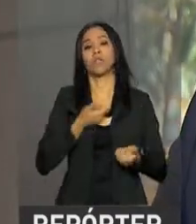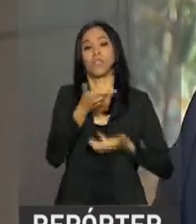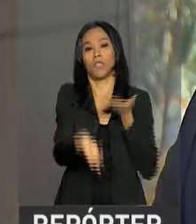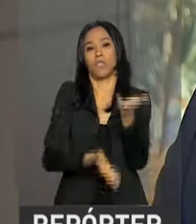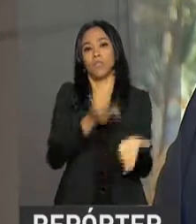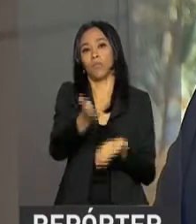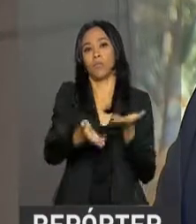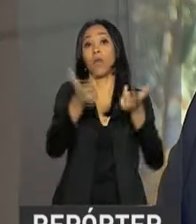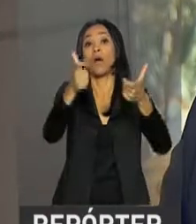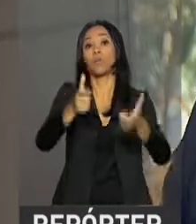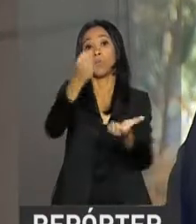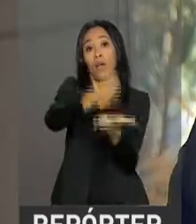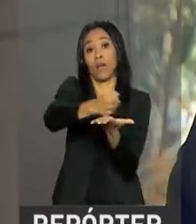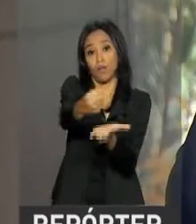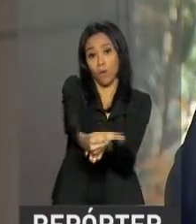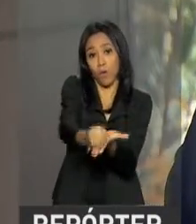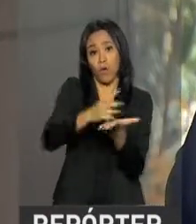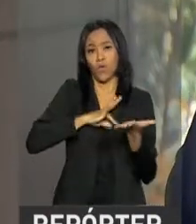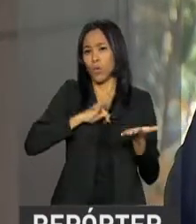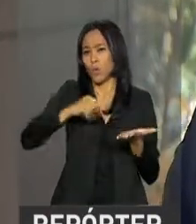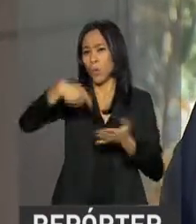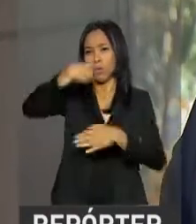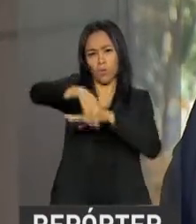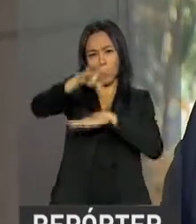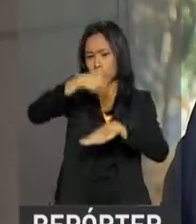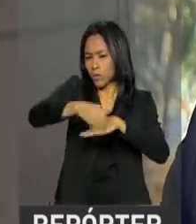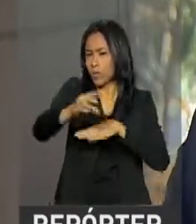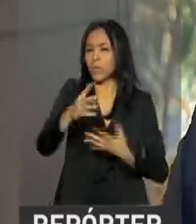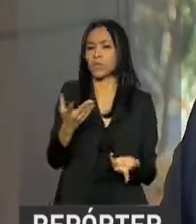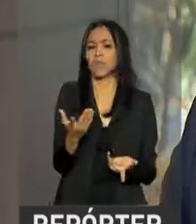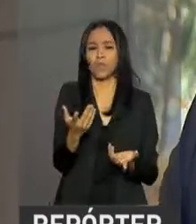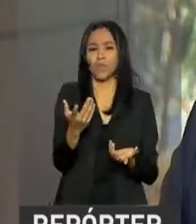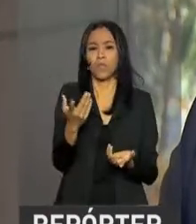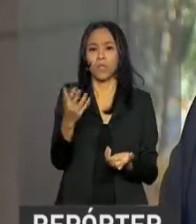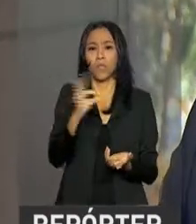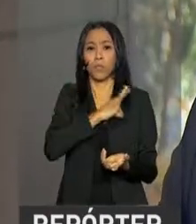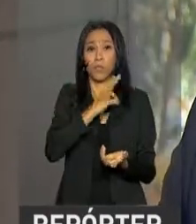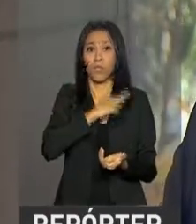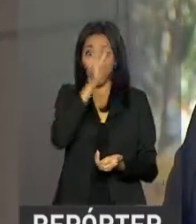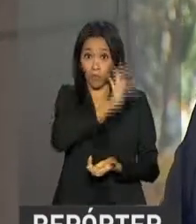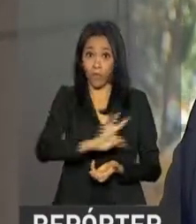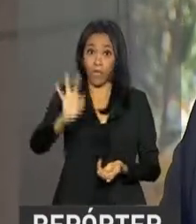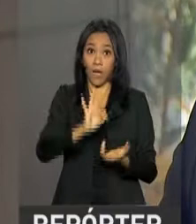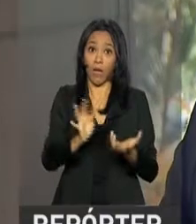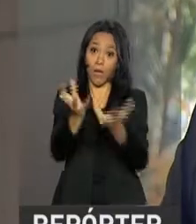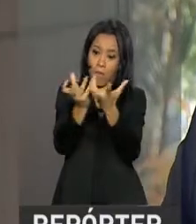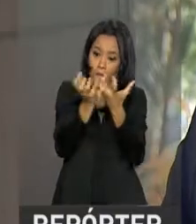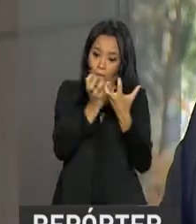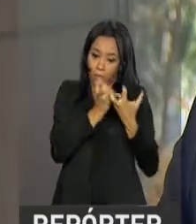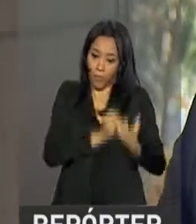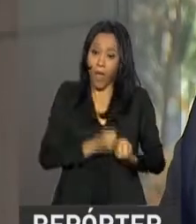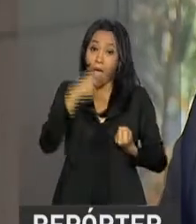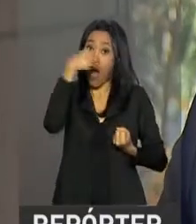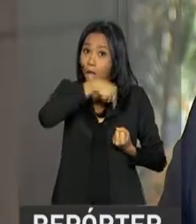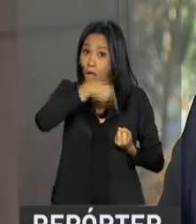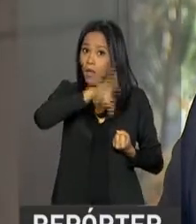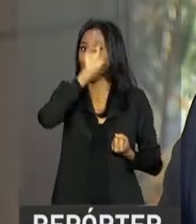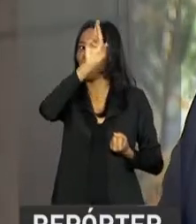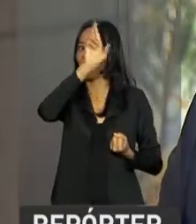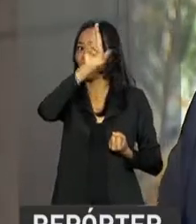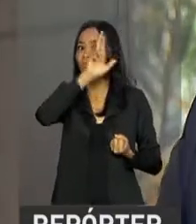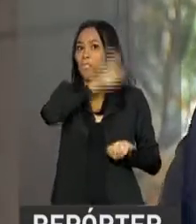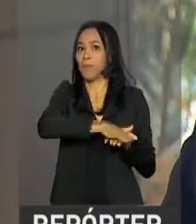cartório enviaremos todos os dados à polícia federal e ela polícia federal continuará sendo a autoridade emissora do